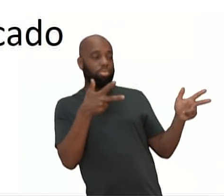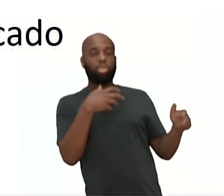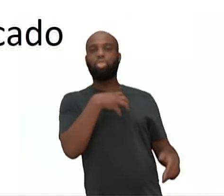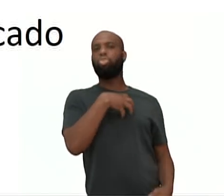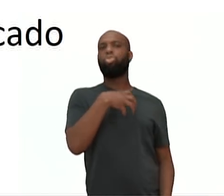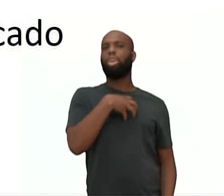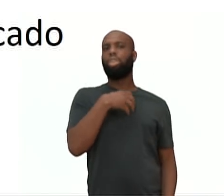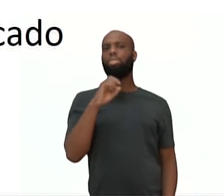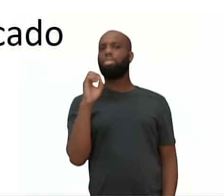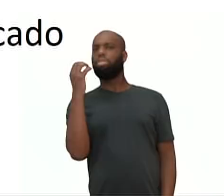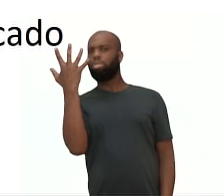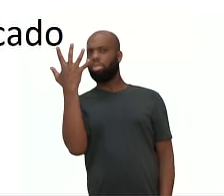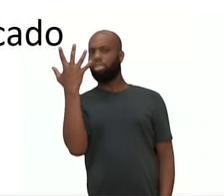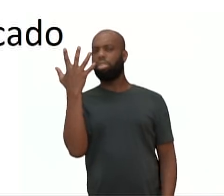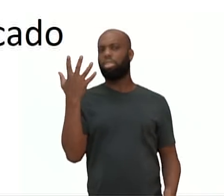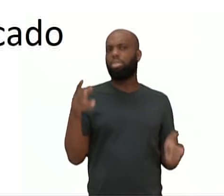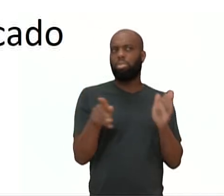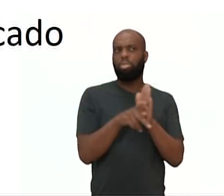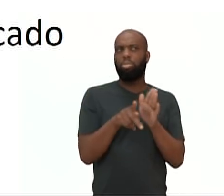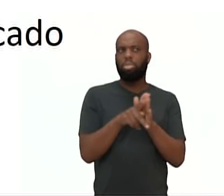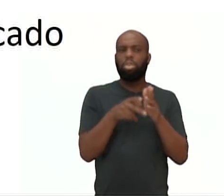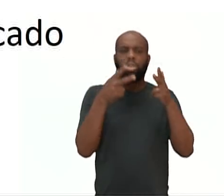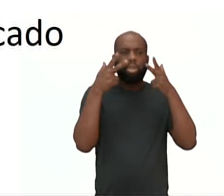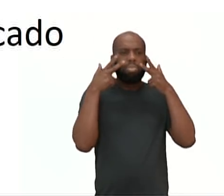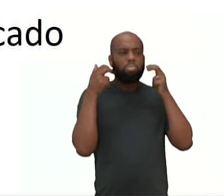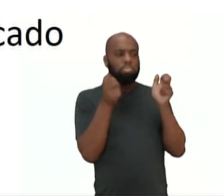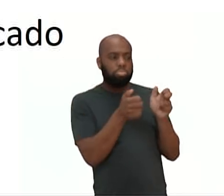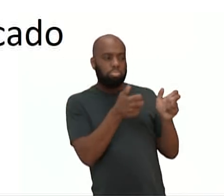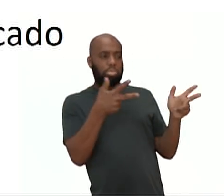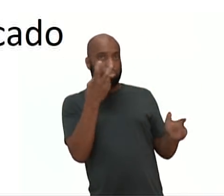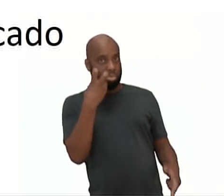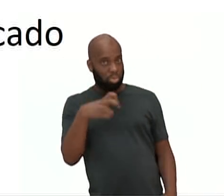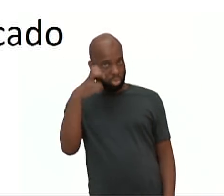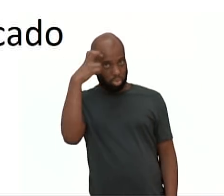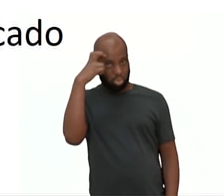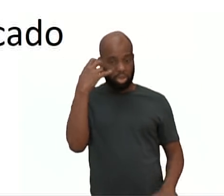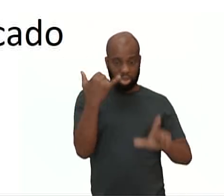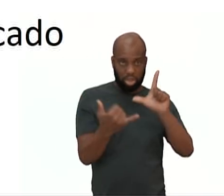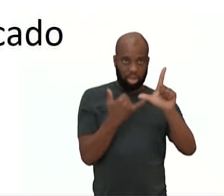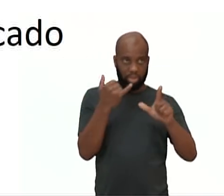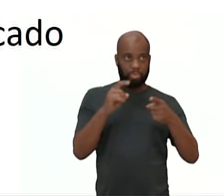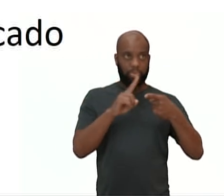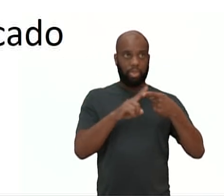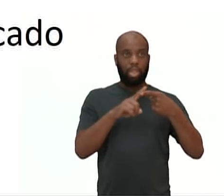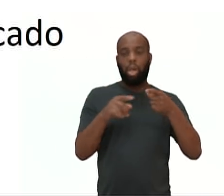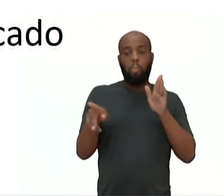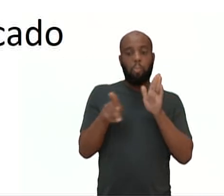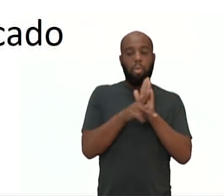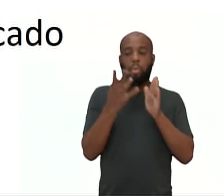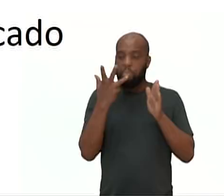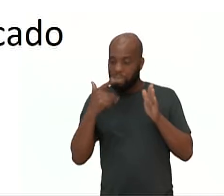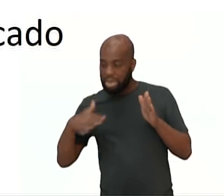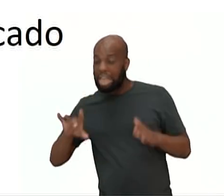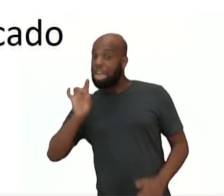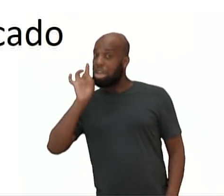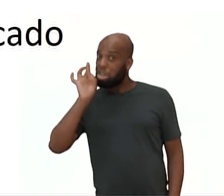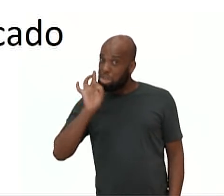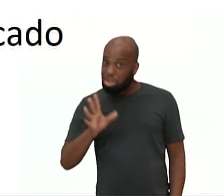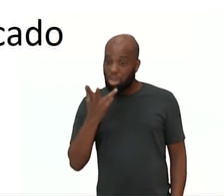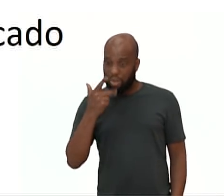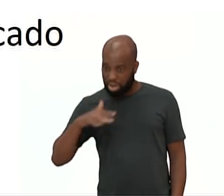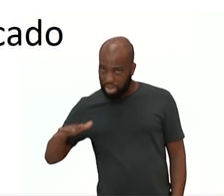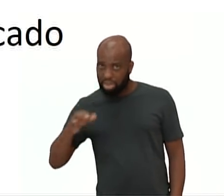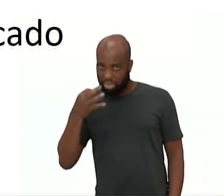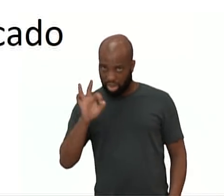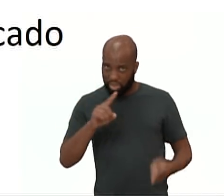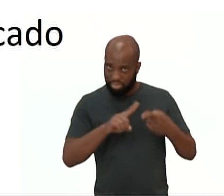Então, como que ocorre lá para eles essa parte lúdico? É exclusivo para crianças, só as crianças participam. Será que é